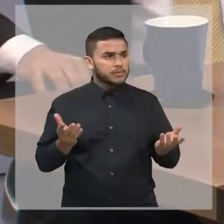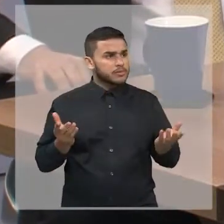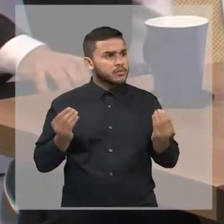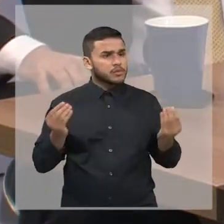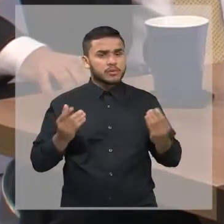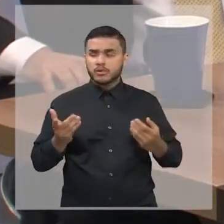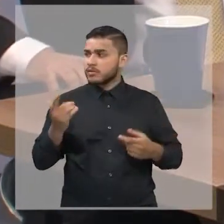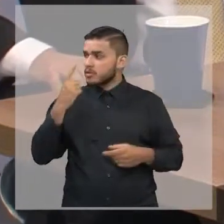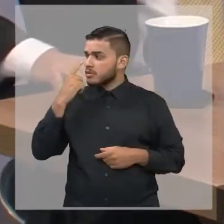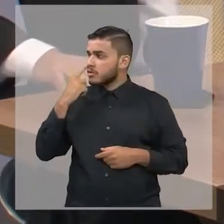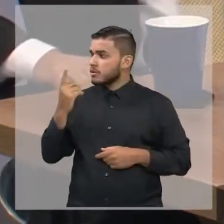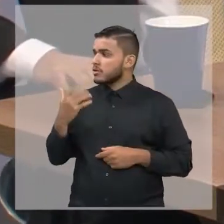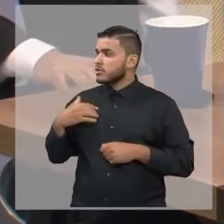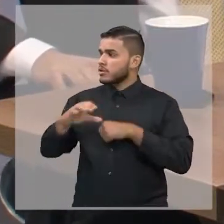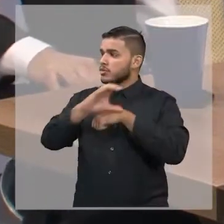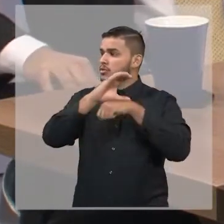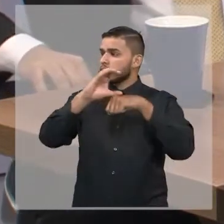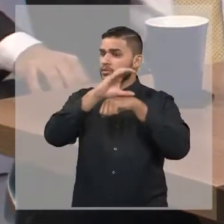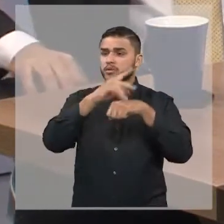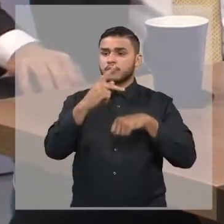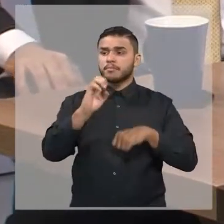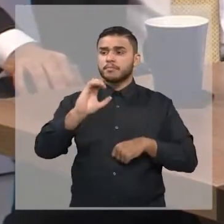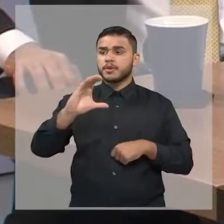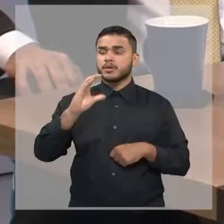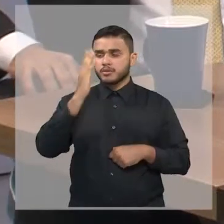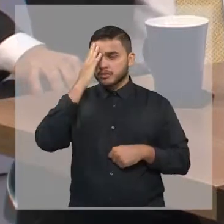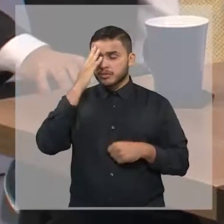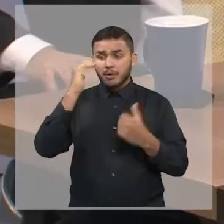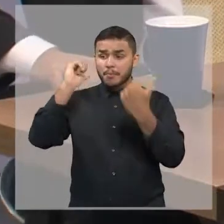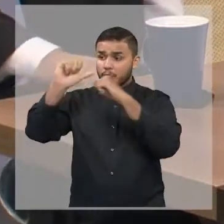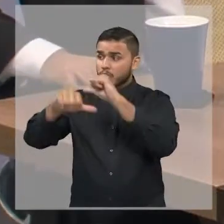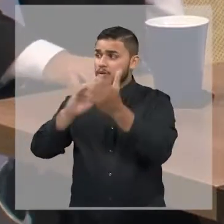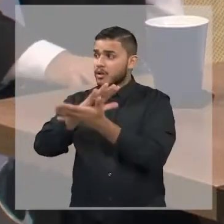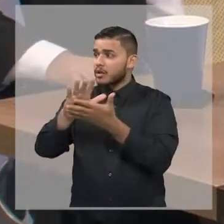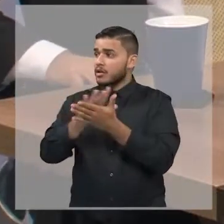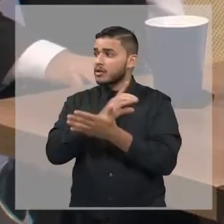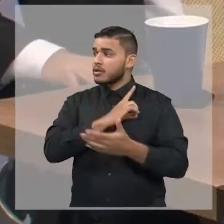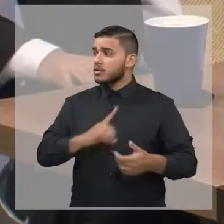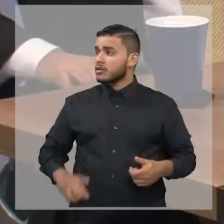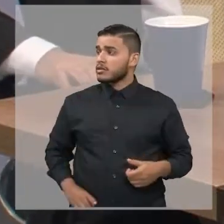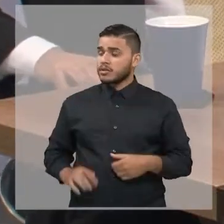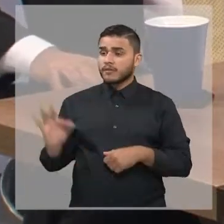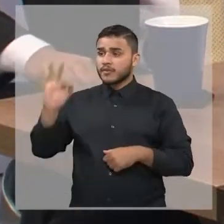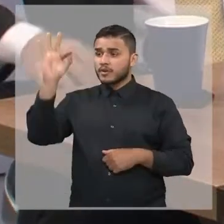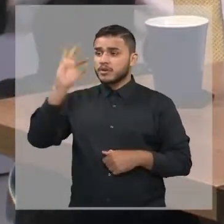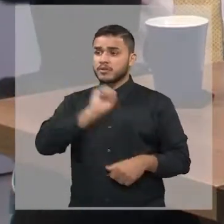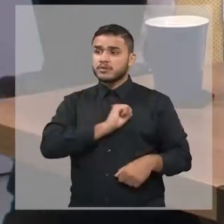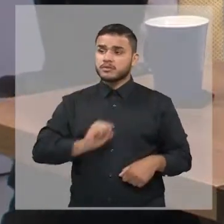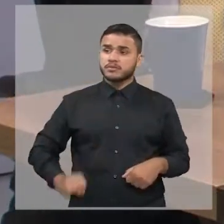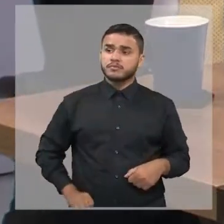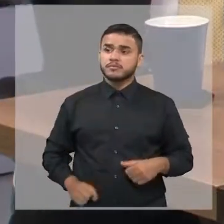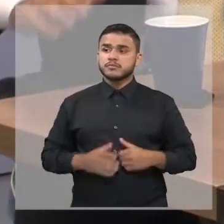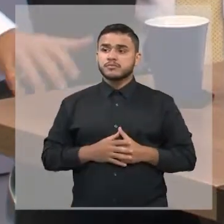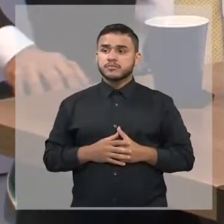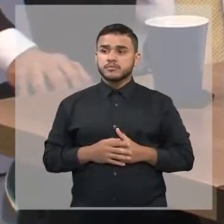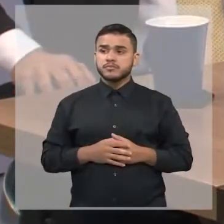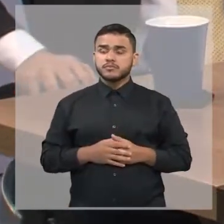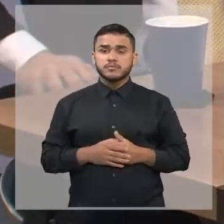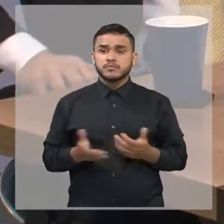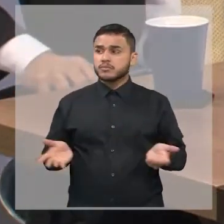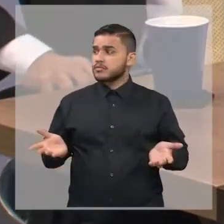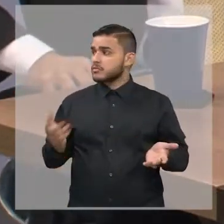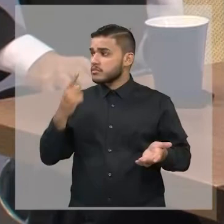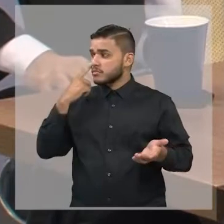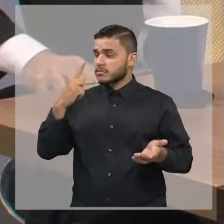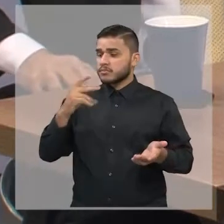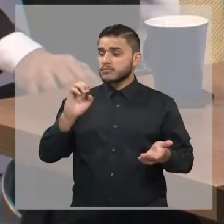certo, estamos fazendo uma PEC. E como é que vai mudar se não tem articulação política? Estamos fazendo uma PEC. Fazer uma PEC não. Mas você poderia apoiar. A questão, Nesse programa aqui, você tem a oportunidade de apoiar. Eu não